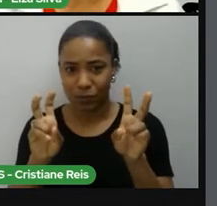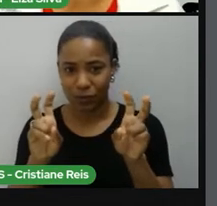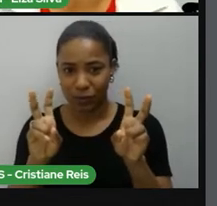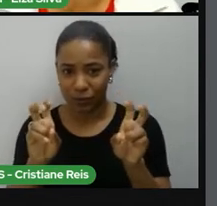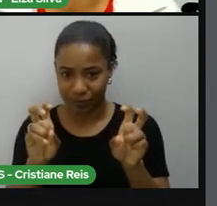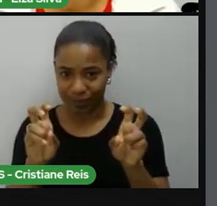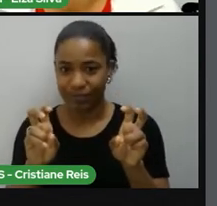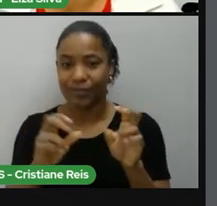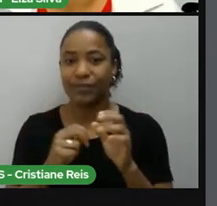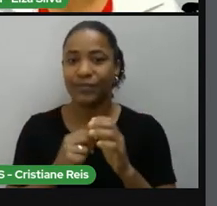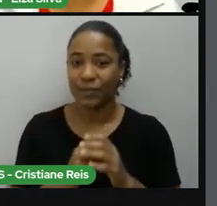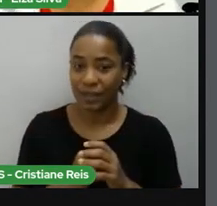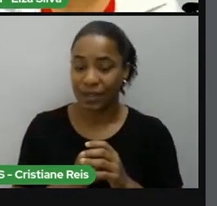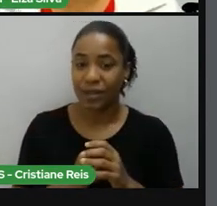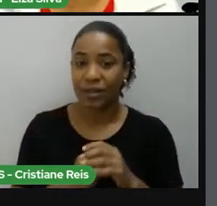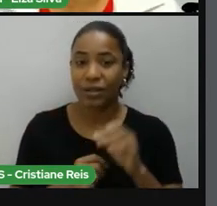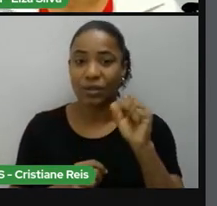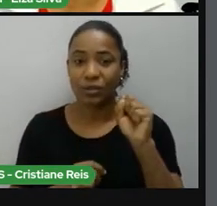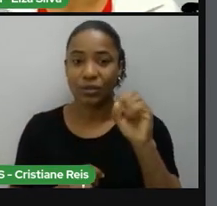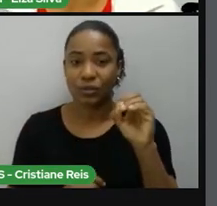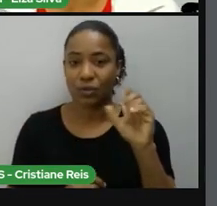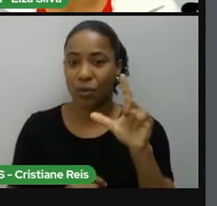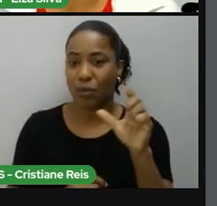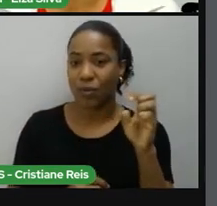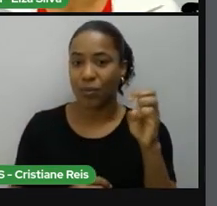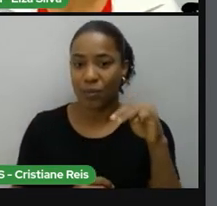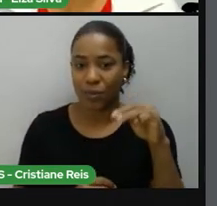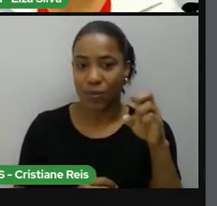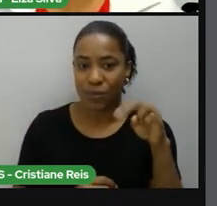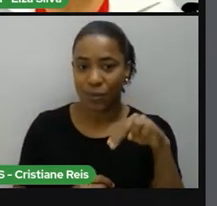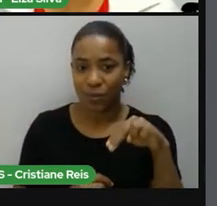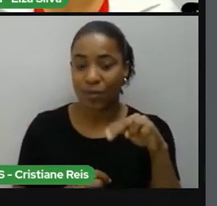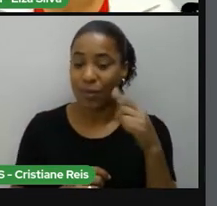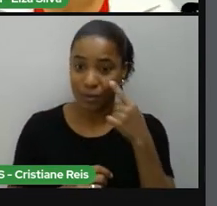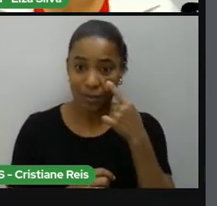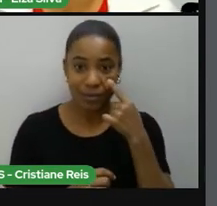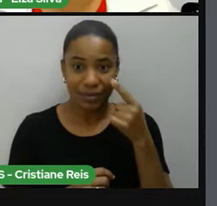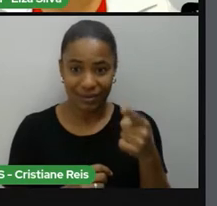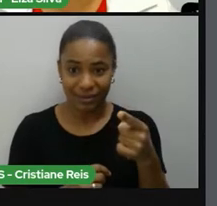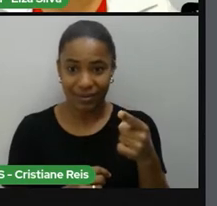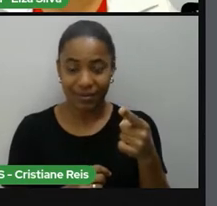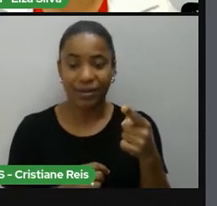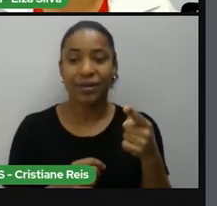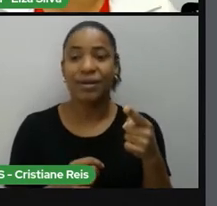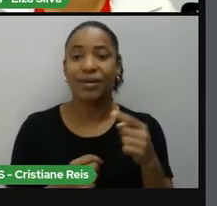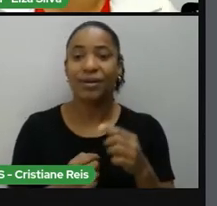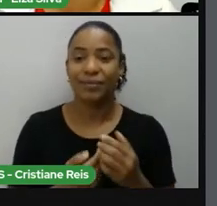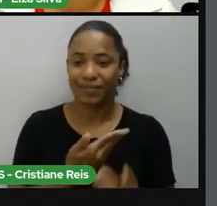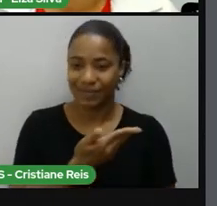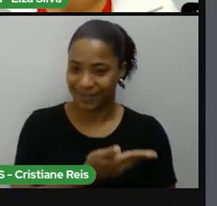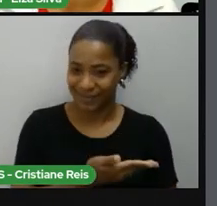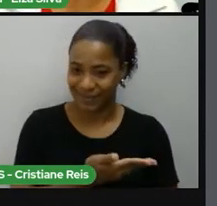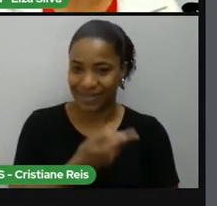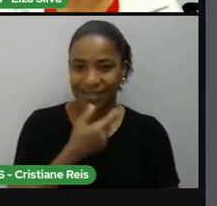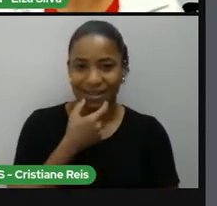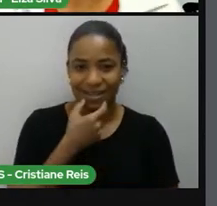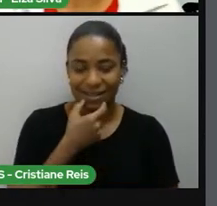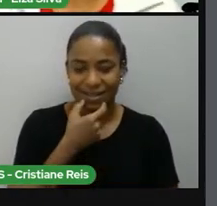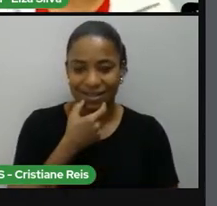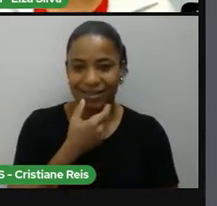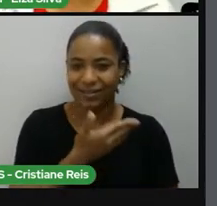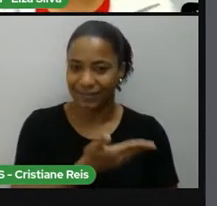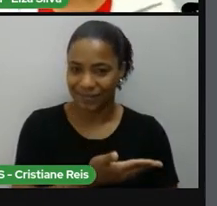em